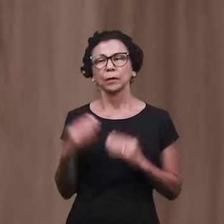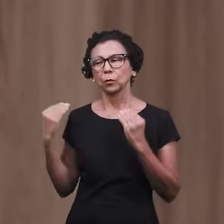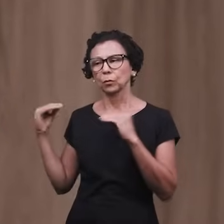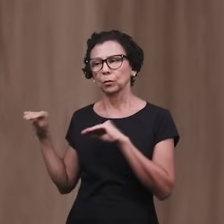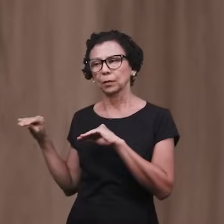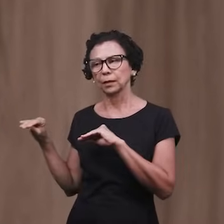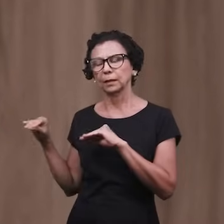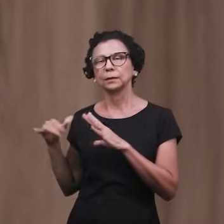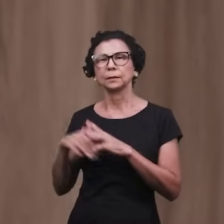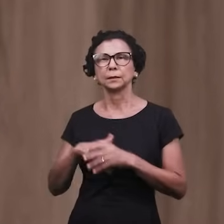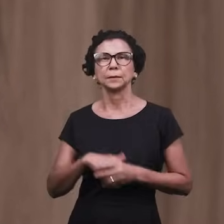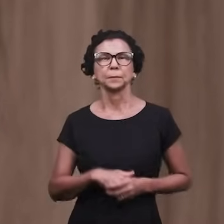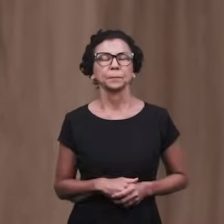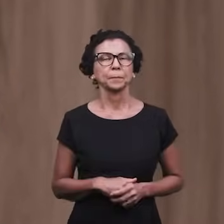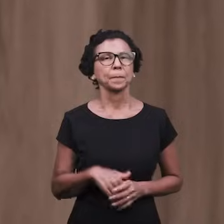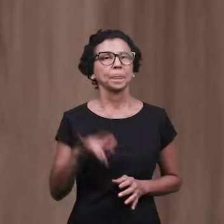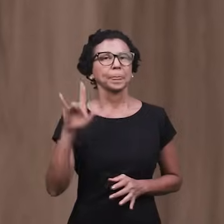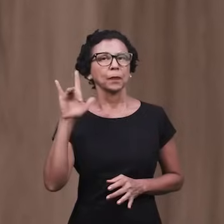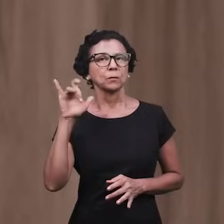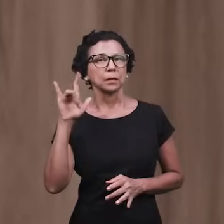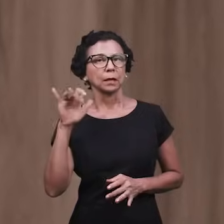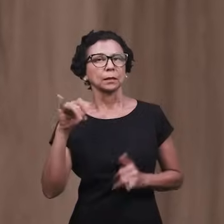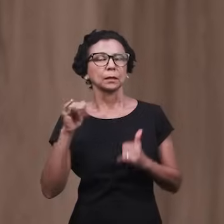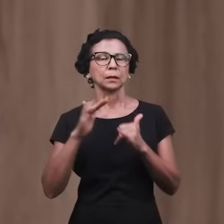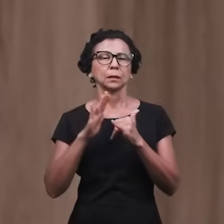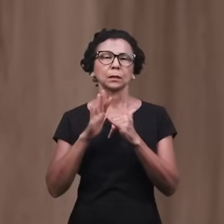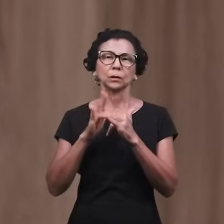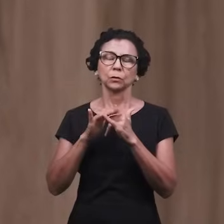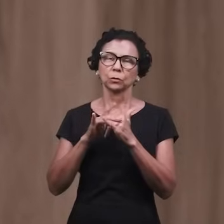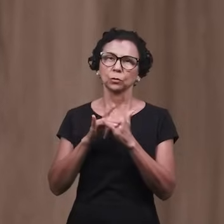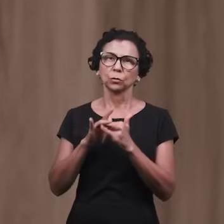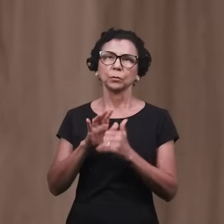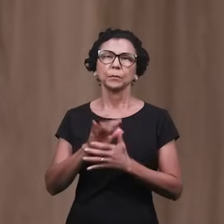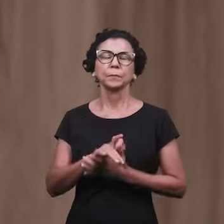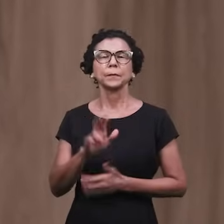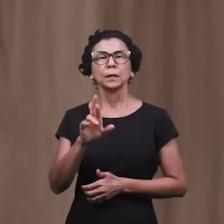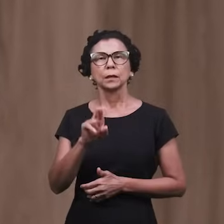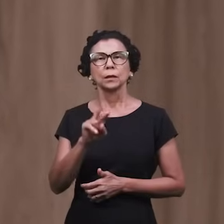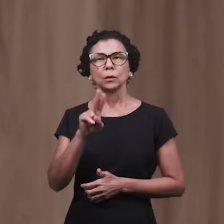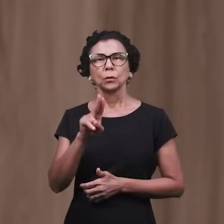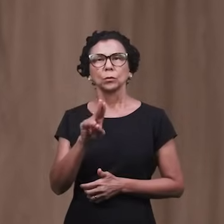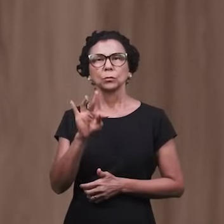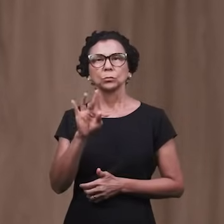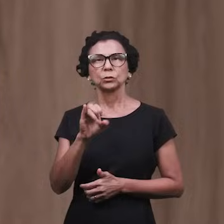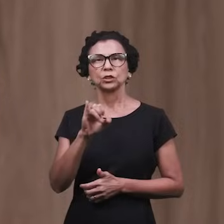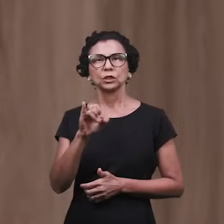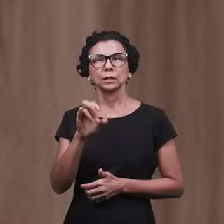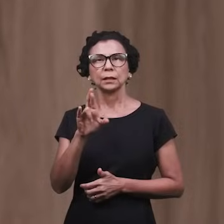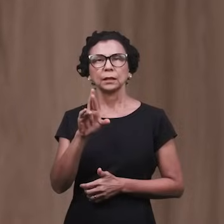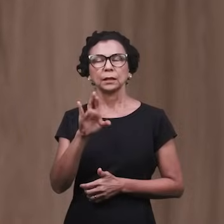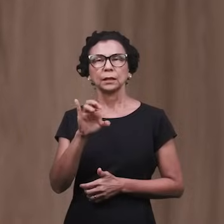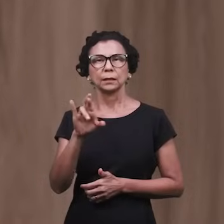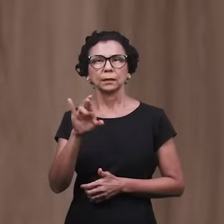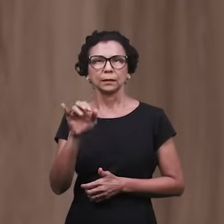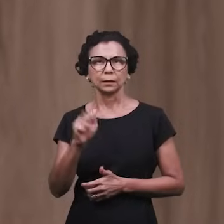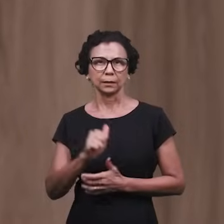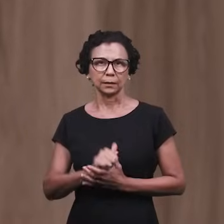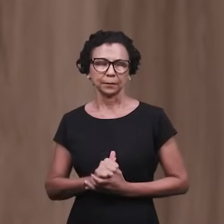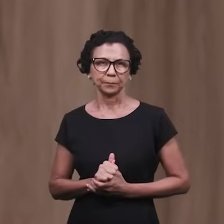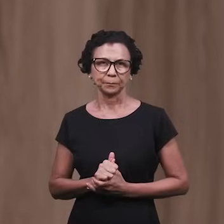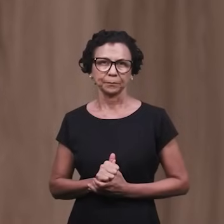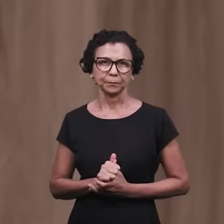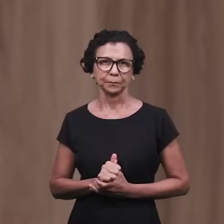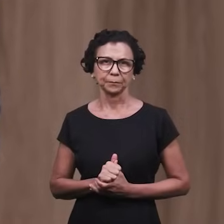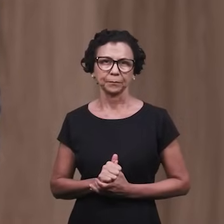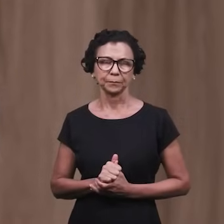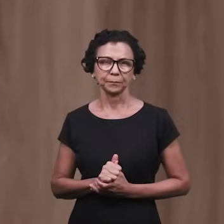Rainer Costa. Então, tanto no Instagram quanto no YouTube, né, lá tem as informações, endereço. A minha oficina fica aqui